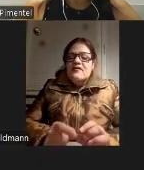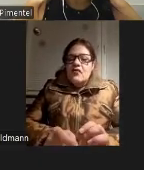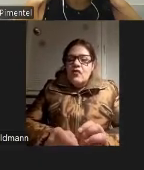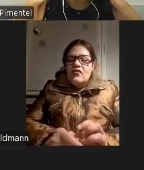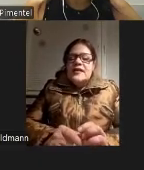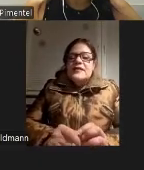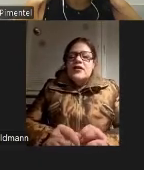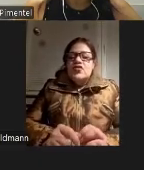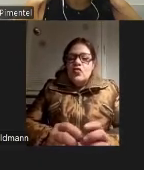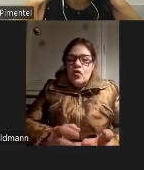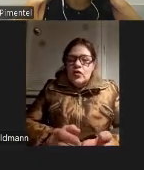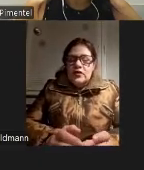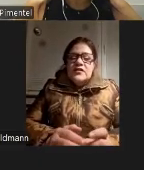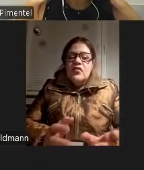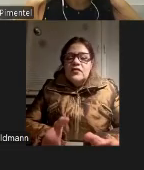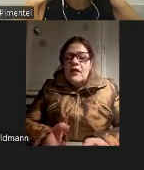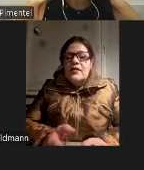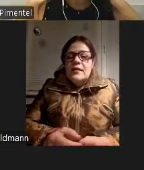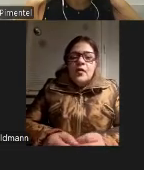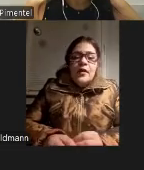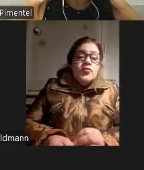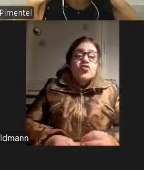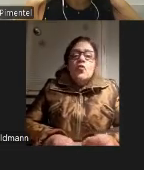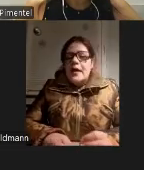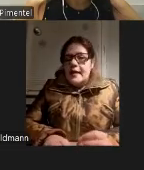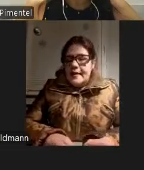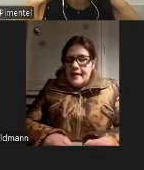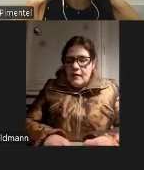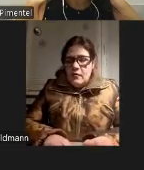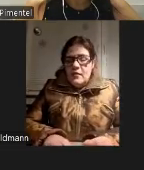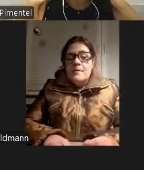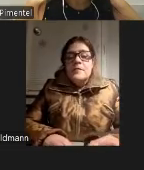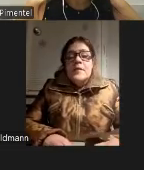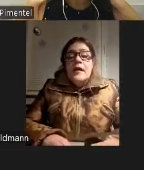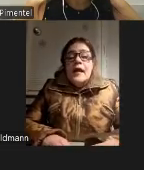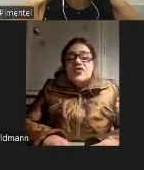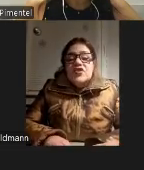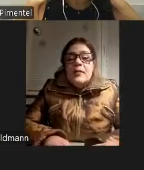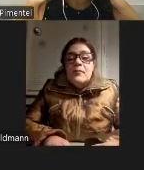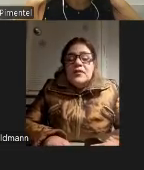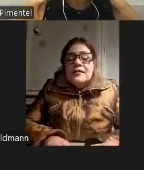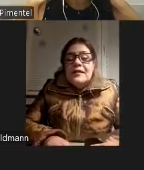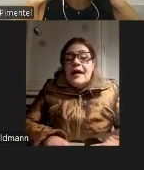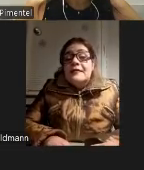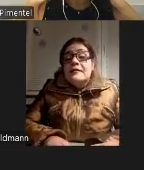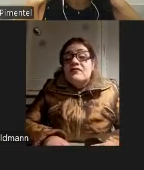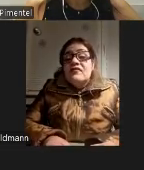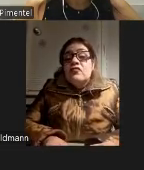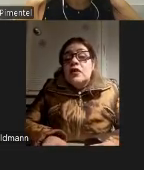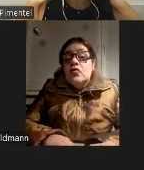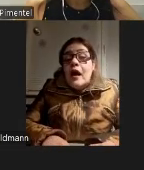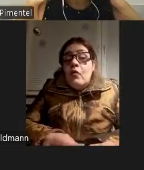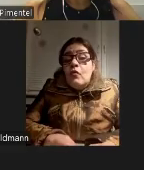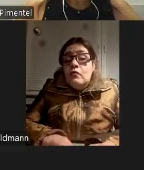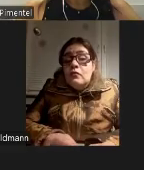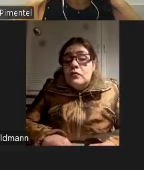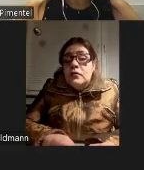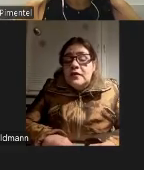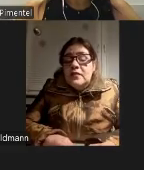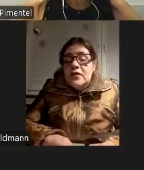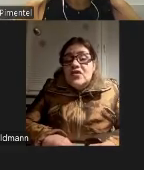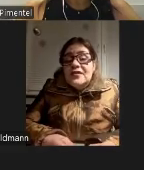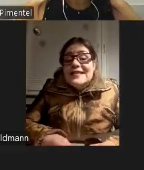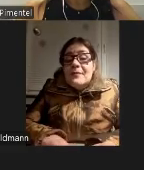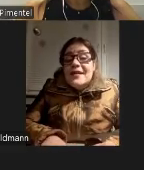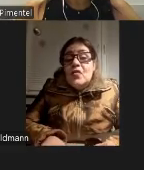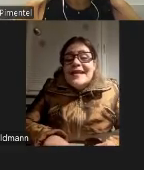dessa, que envolve as áreas do córtex frontal e temporal super legal, a gente já pode estar faltando algo,